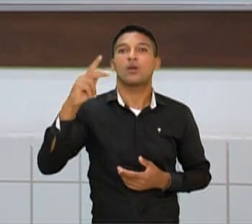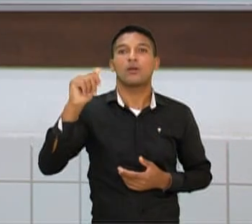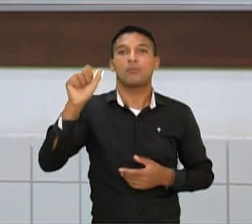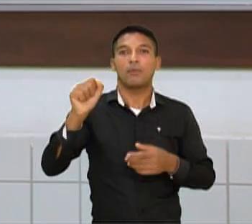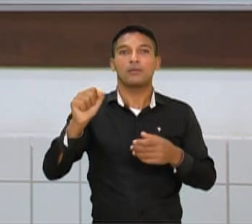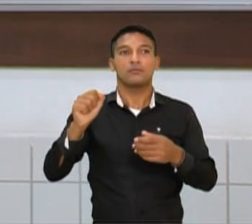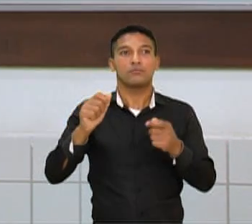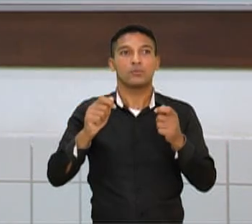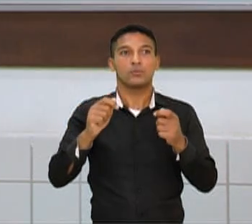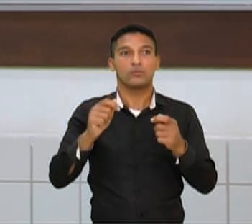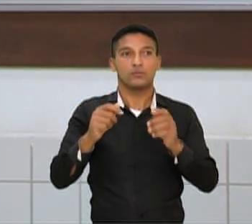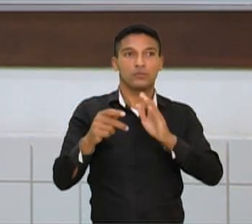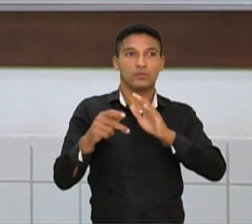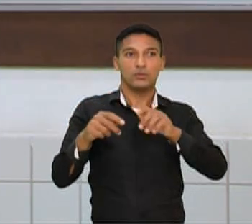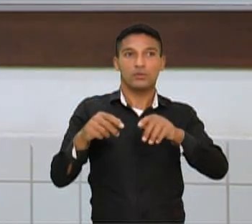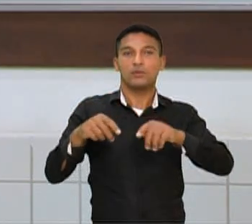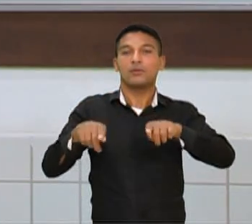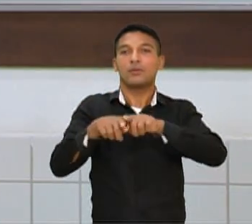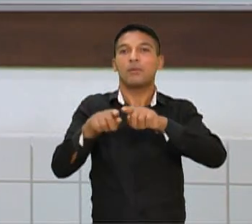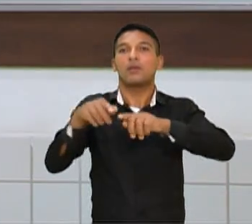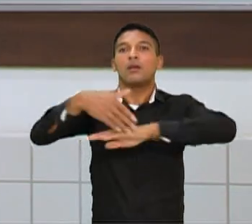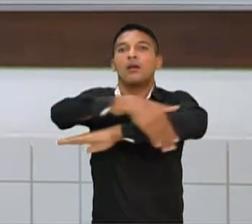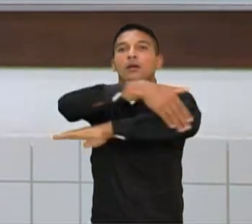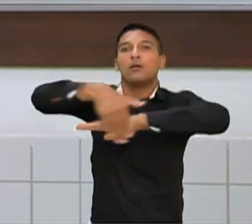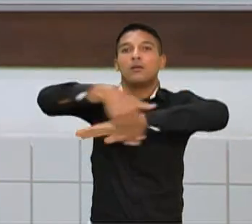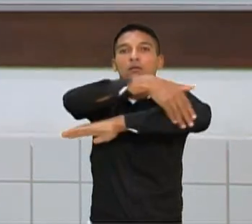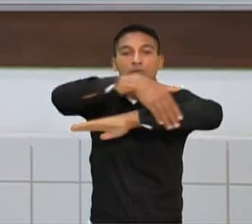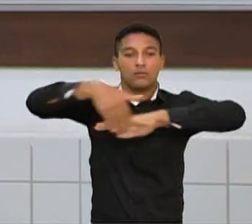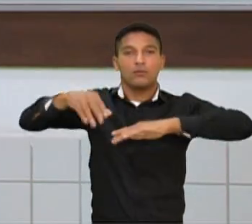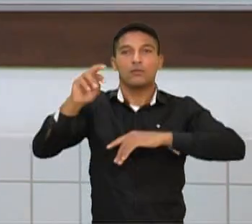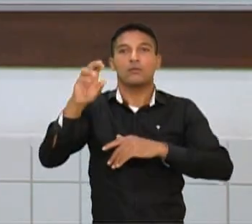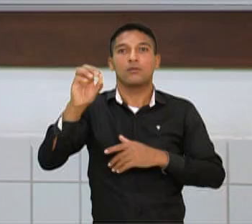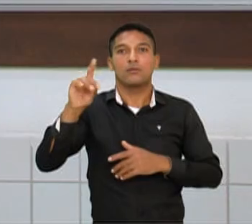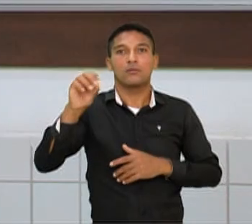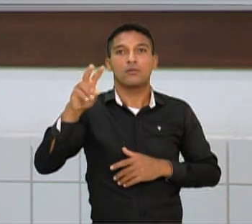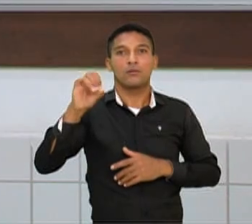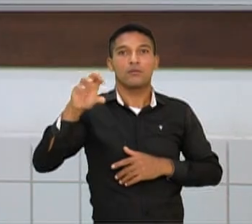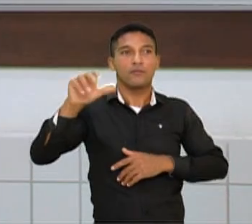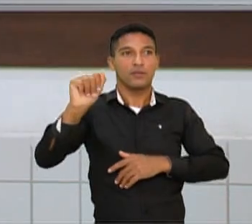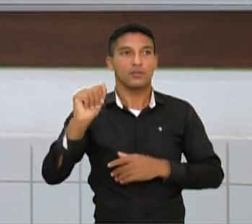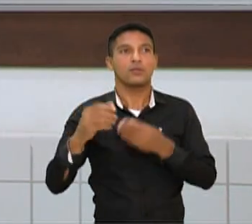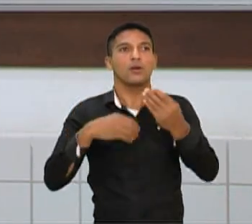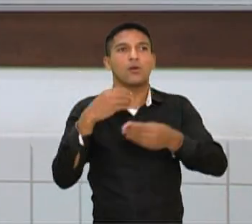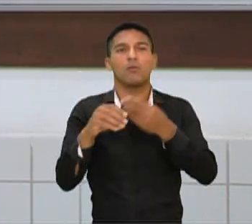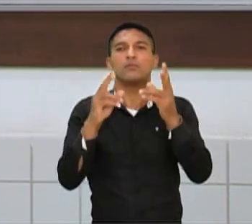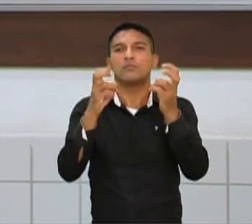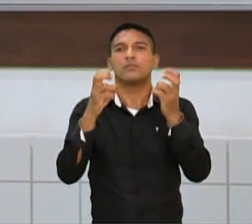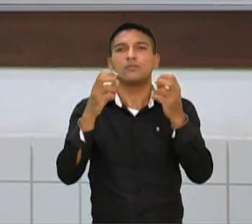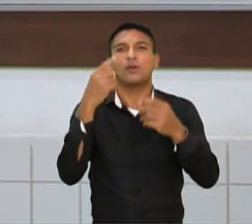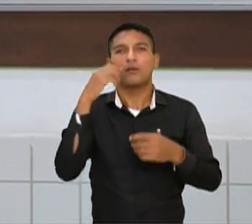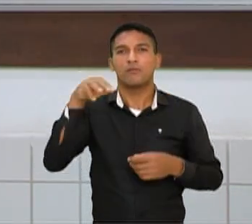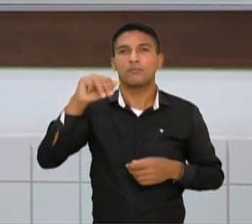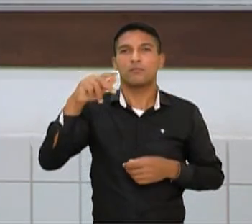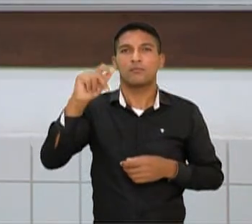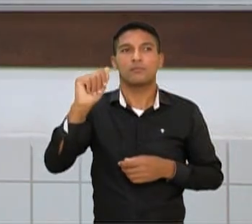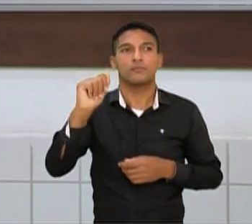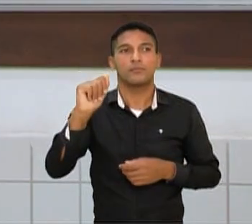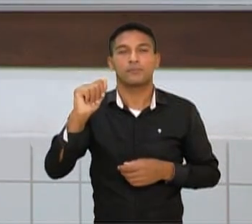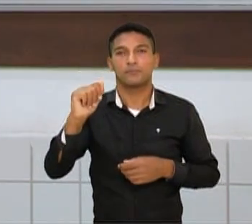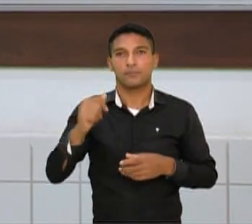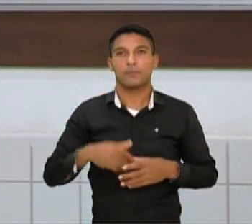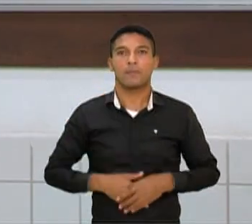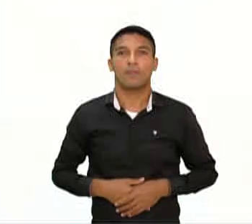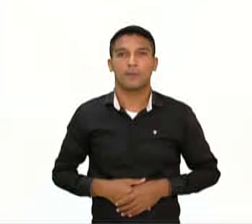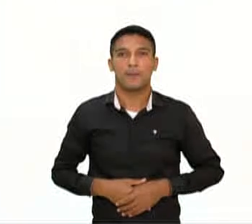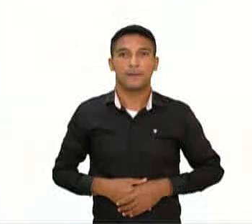slide, tem toda a descrição, mas principalmente a gente percebe aqui uma coisa que vai acontecendo e que nesse mapinha a